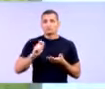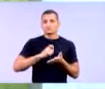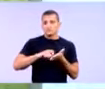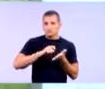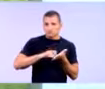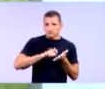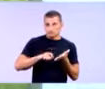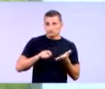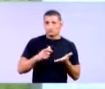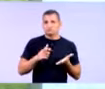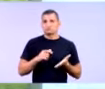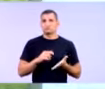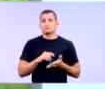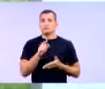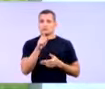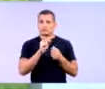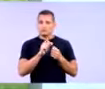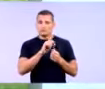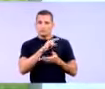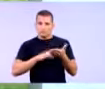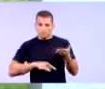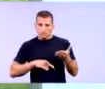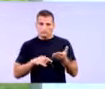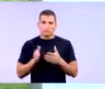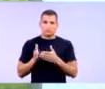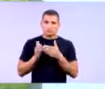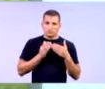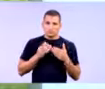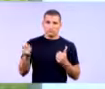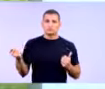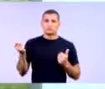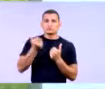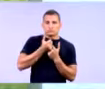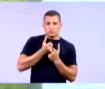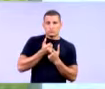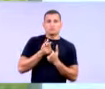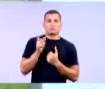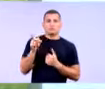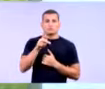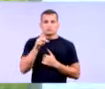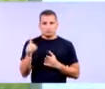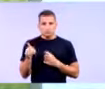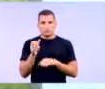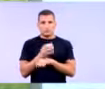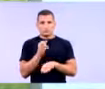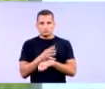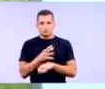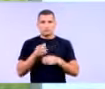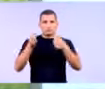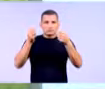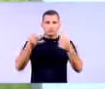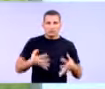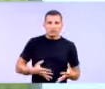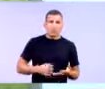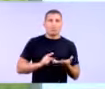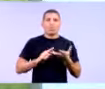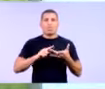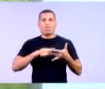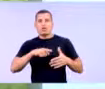nada verbal. Você faz um documento requerendo a substituição desse professor orientador, falando as causas, pode